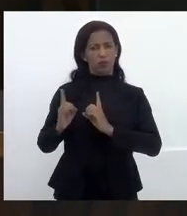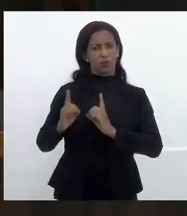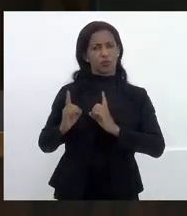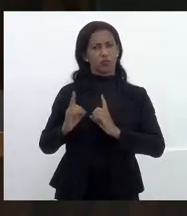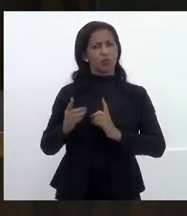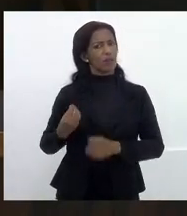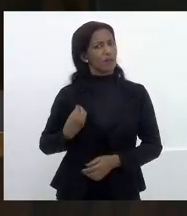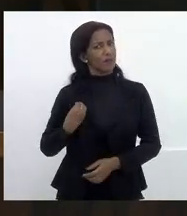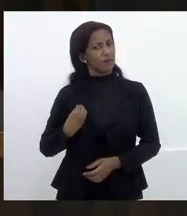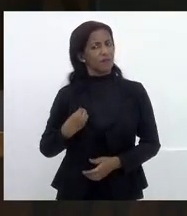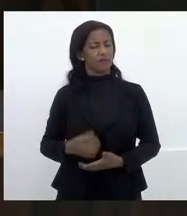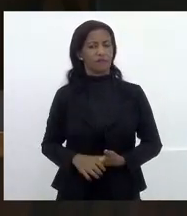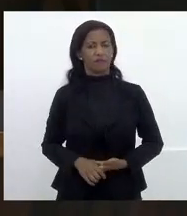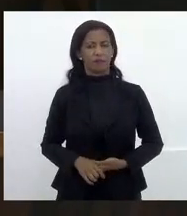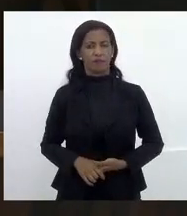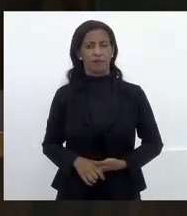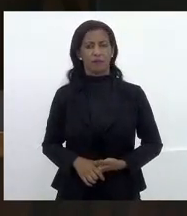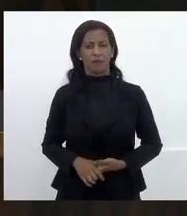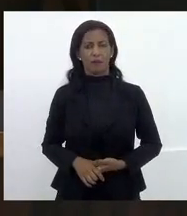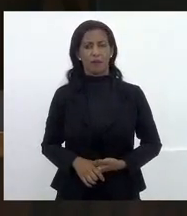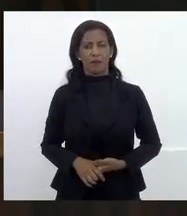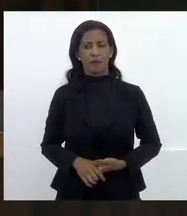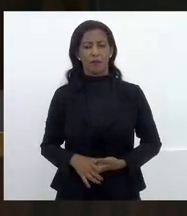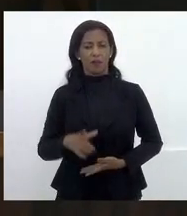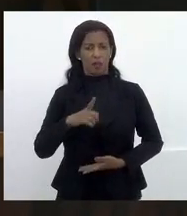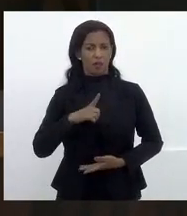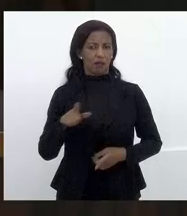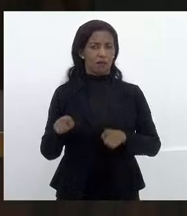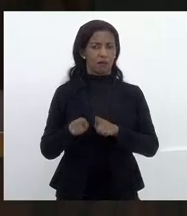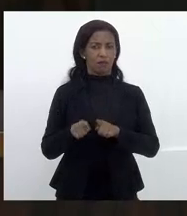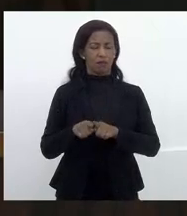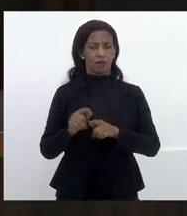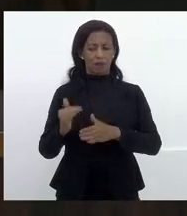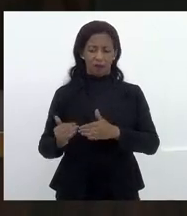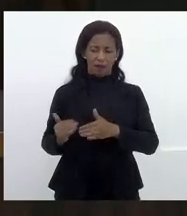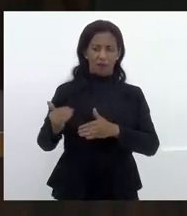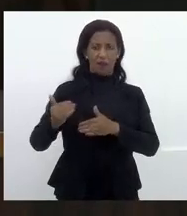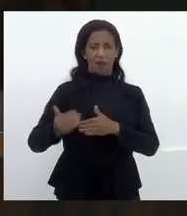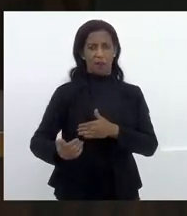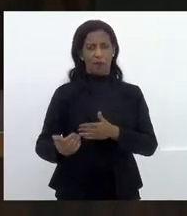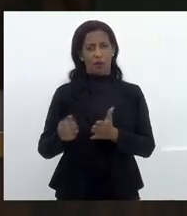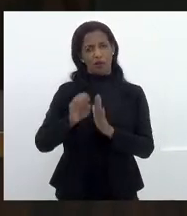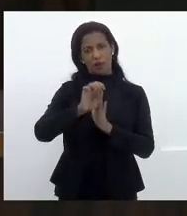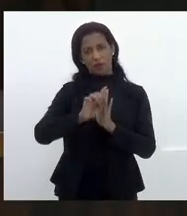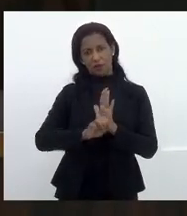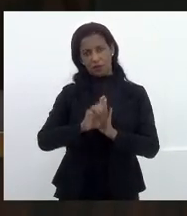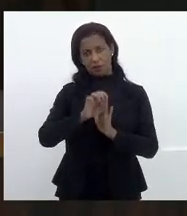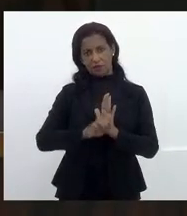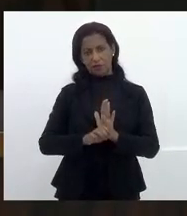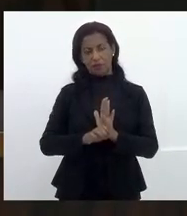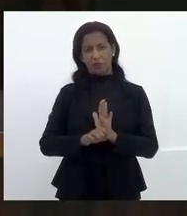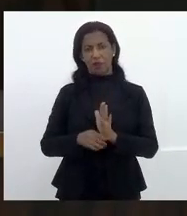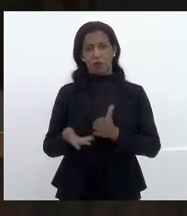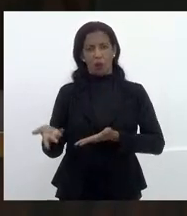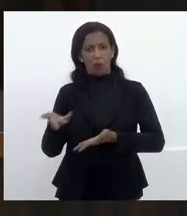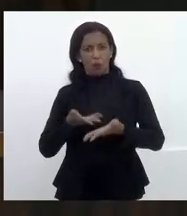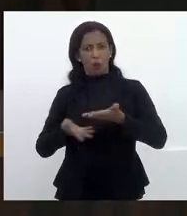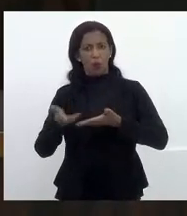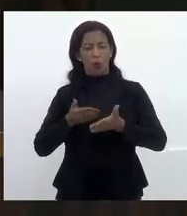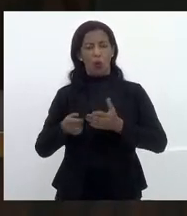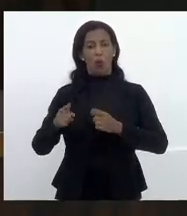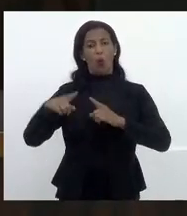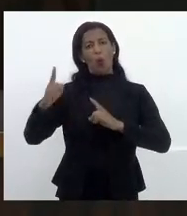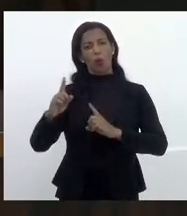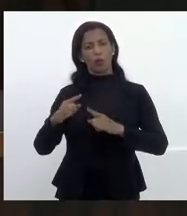discussão a discussão viva nós teremos ainda após o recebimento das emendas nós vamos promover outra